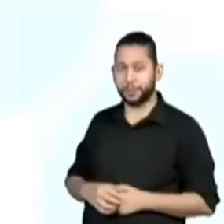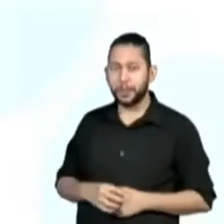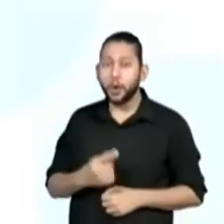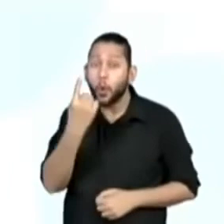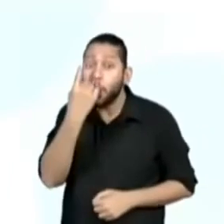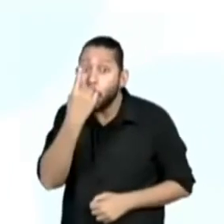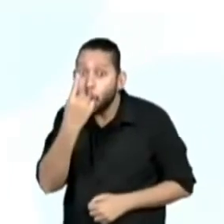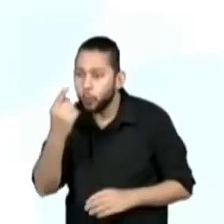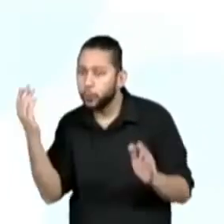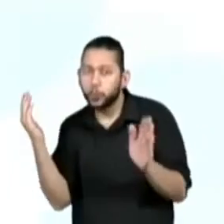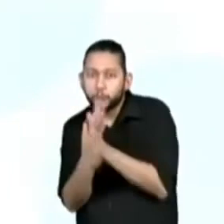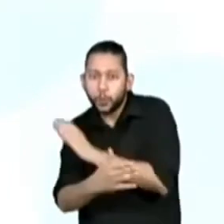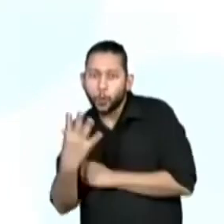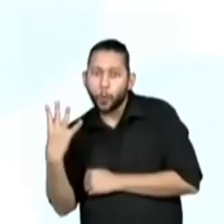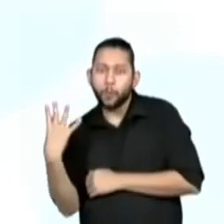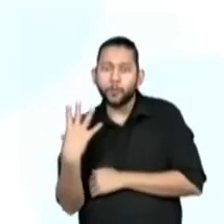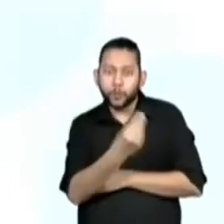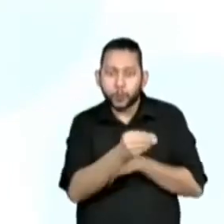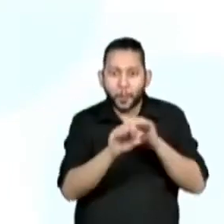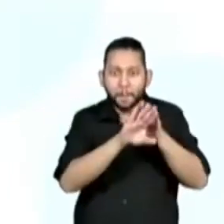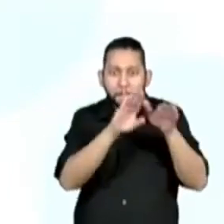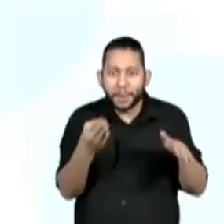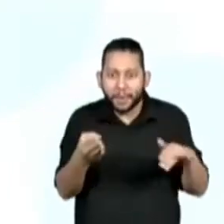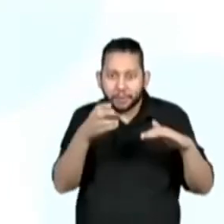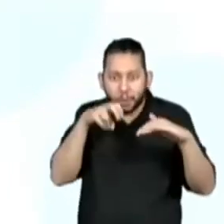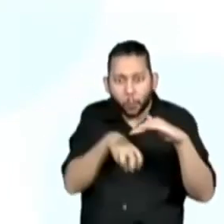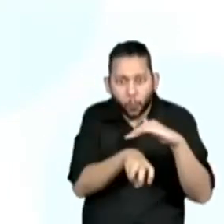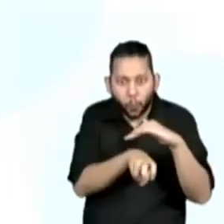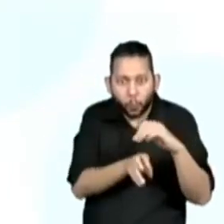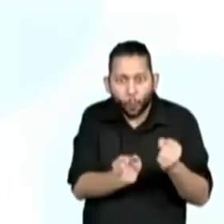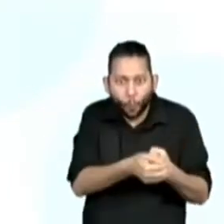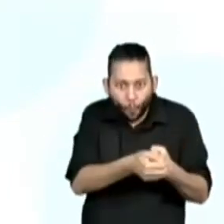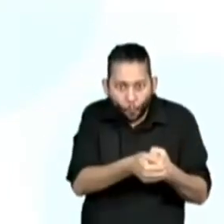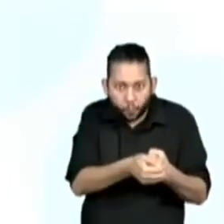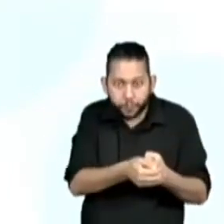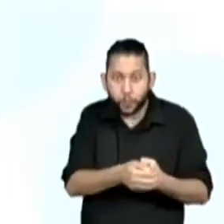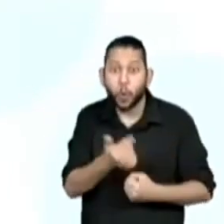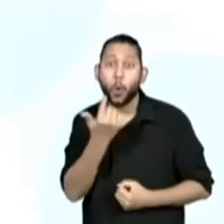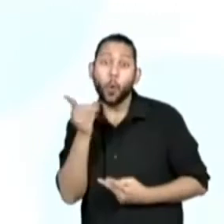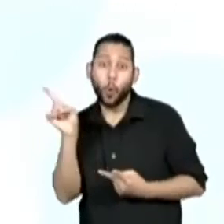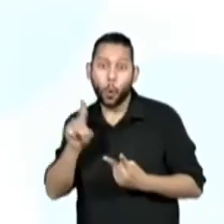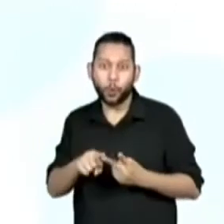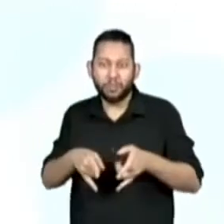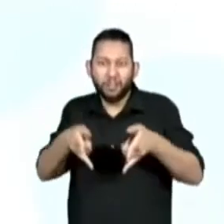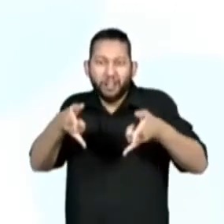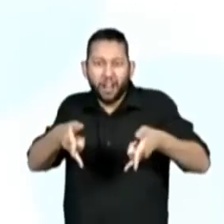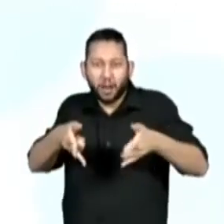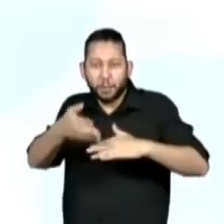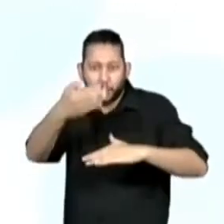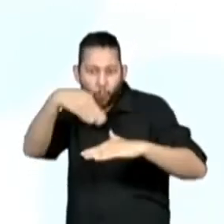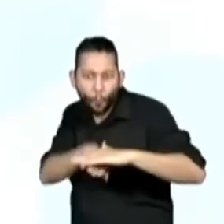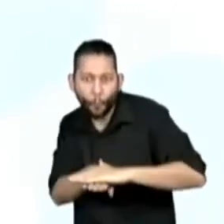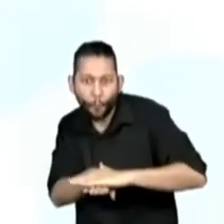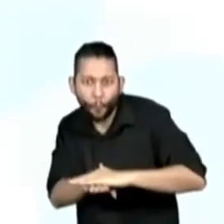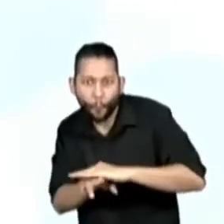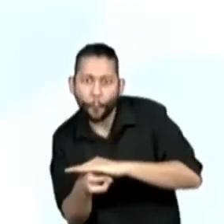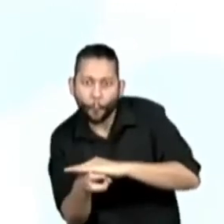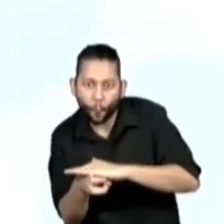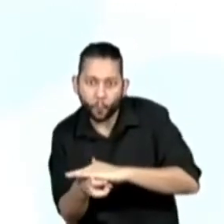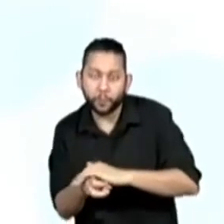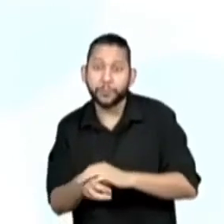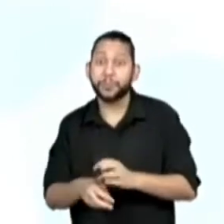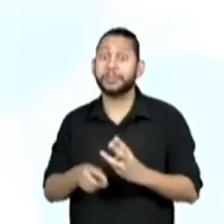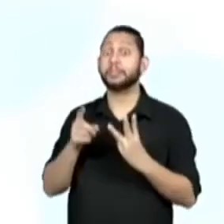escondeu-se debaixo da mesa. O segundo meteu-se embaixo da cama. O terceiro correu para dentro